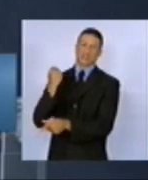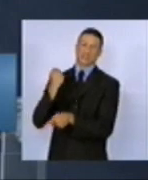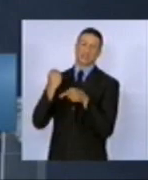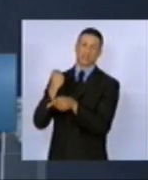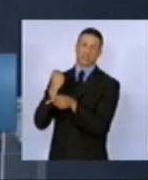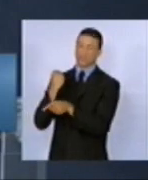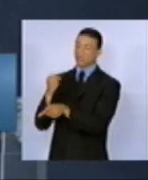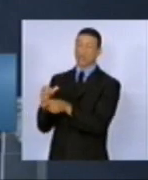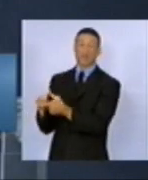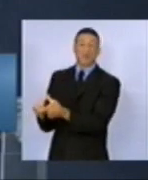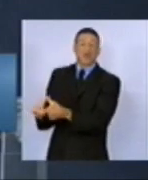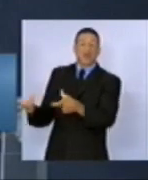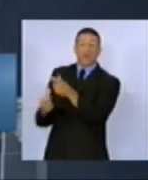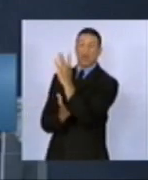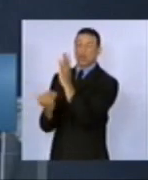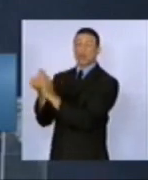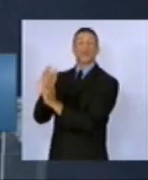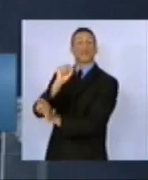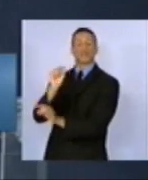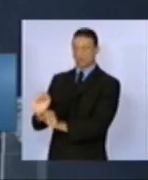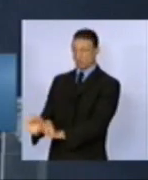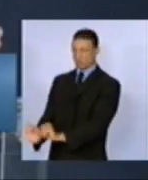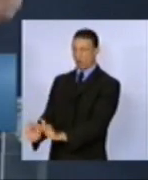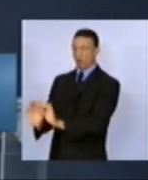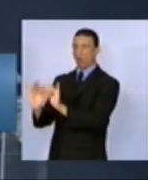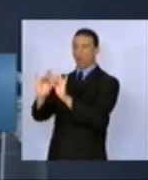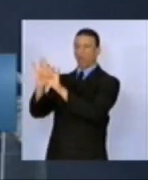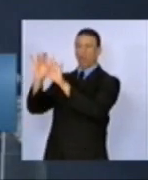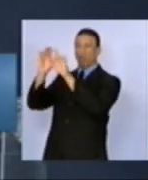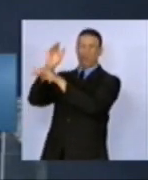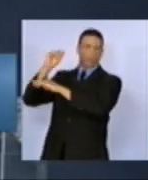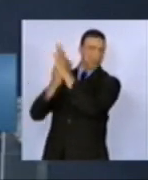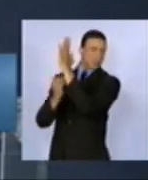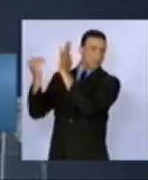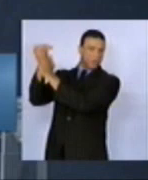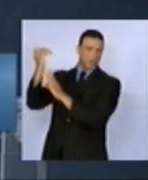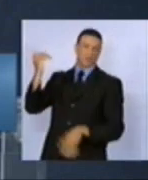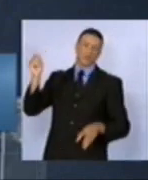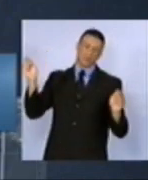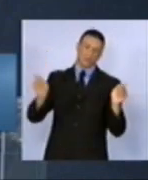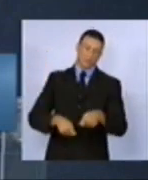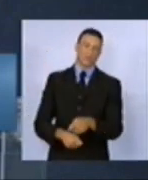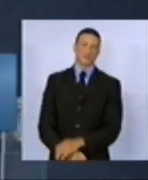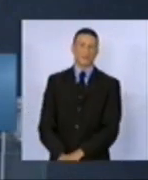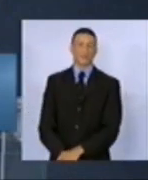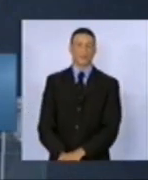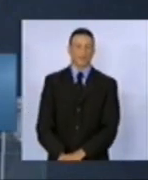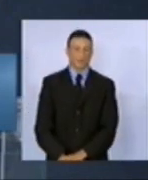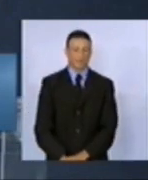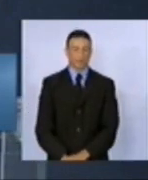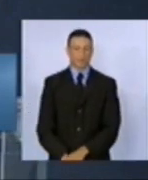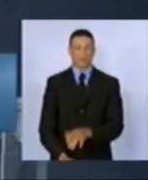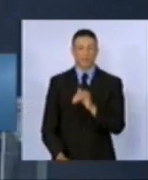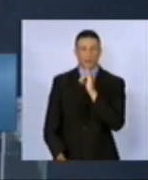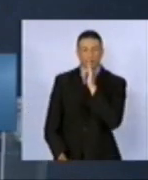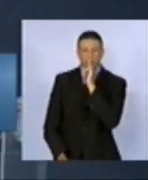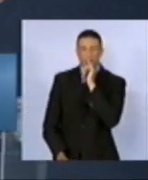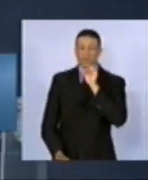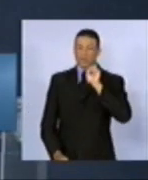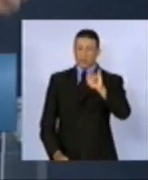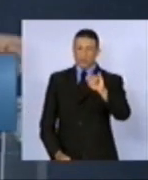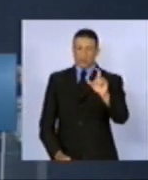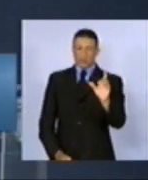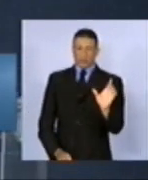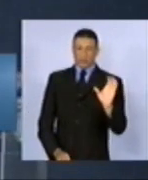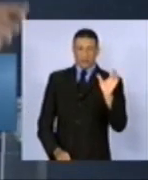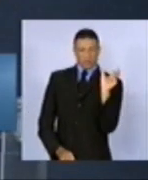aumentar as emissões Ok s a preservação de p pode promover sequest no solo